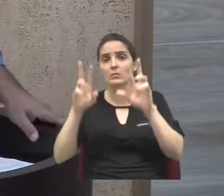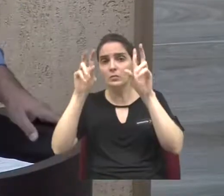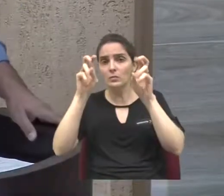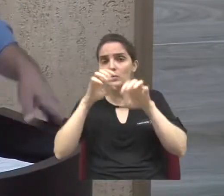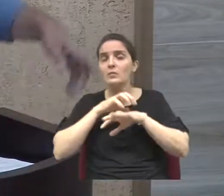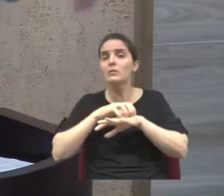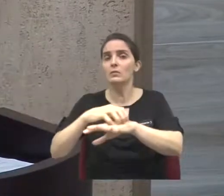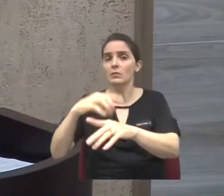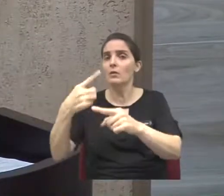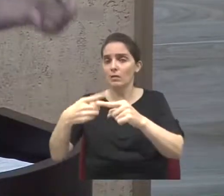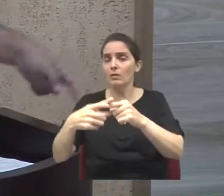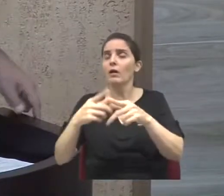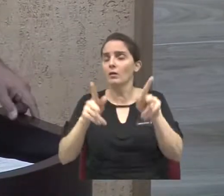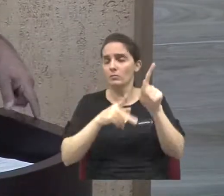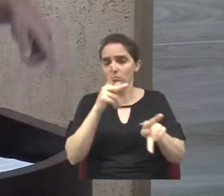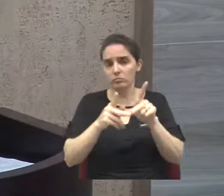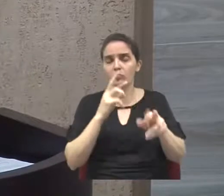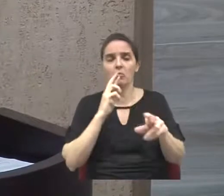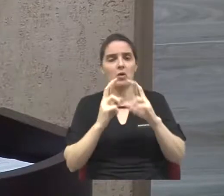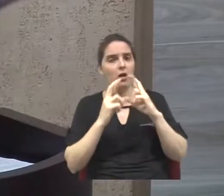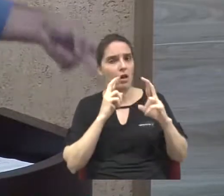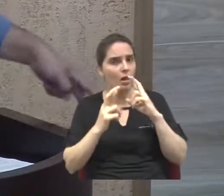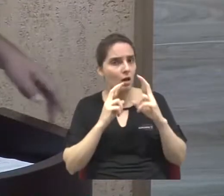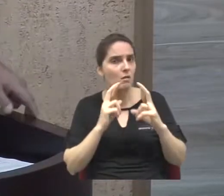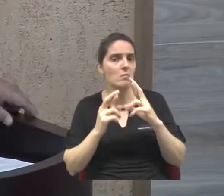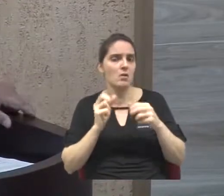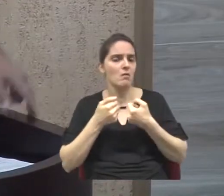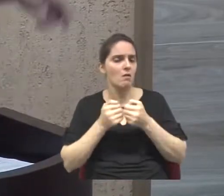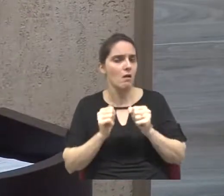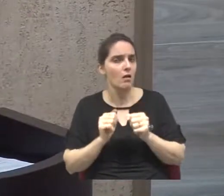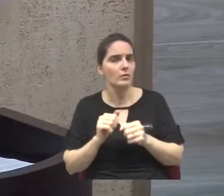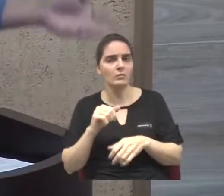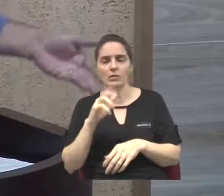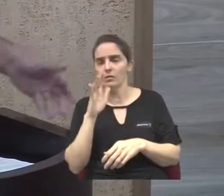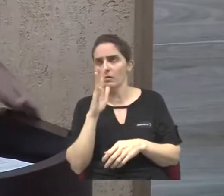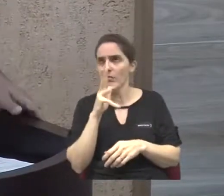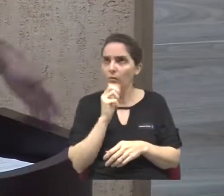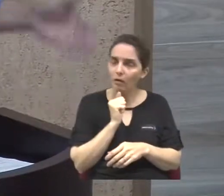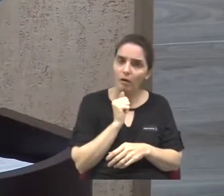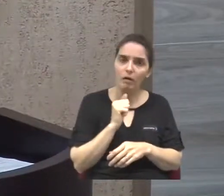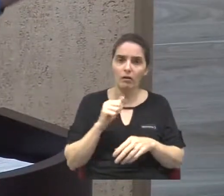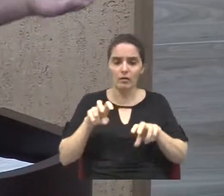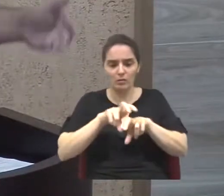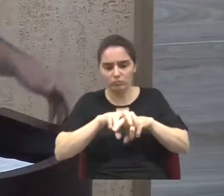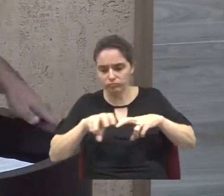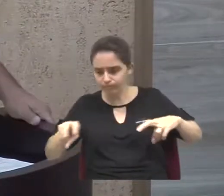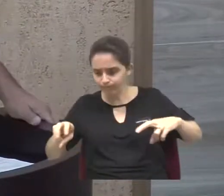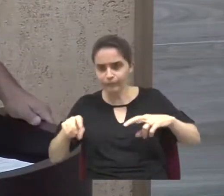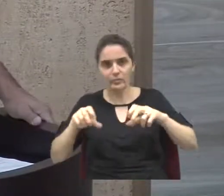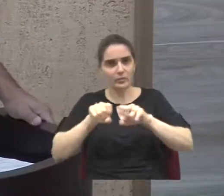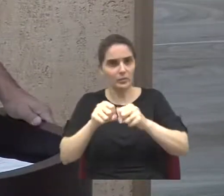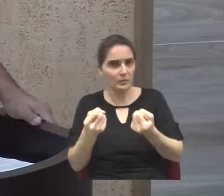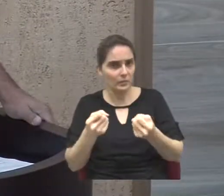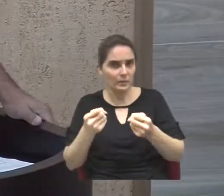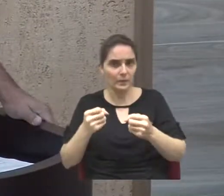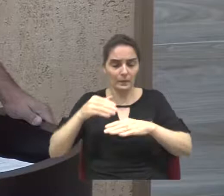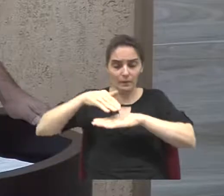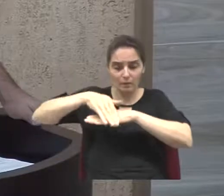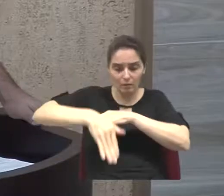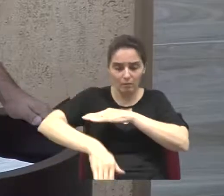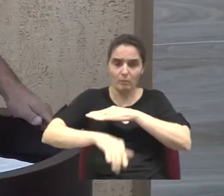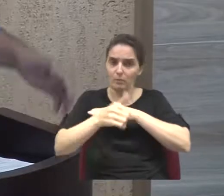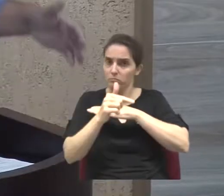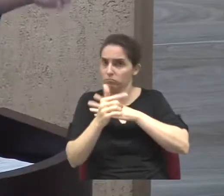população falando que ônibus atrasa, que tem banco quebrado, que não desce a rampa. Então, queria que o presidente consultasse